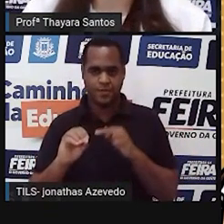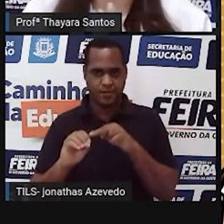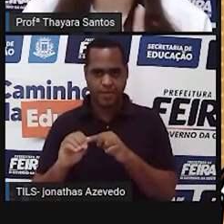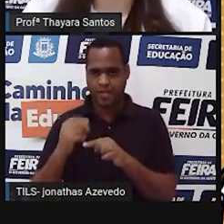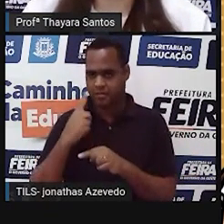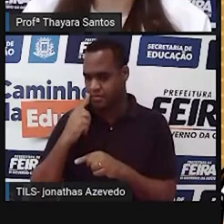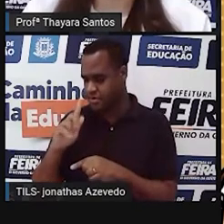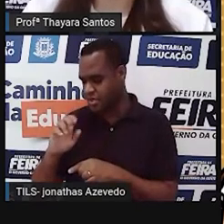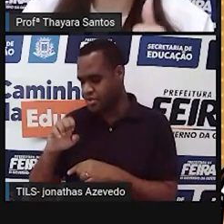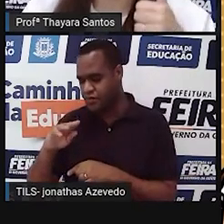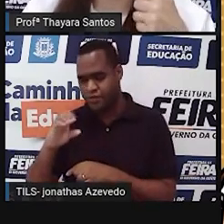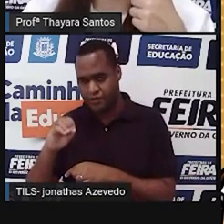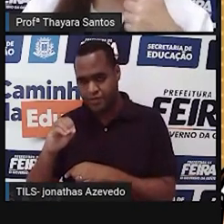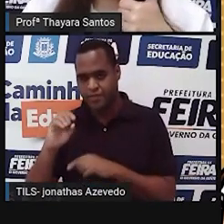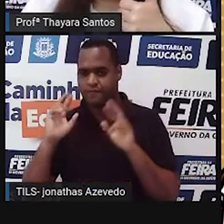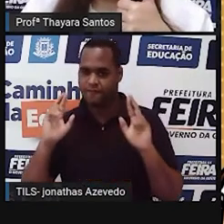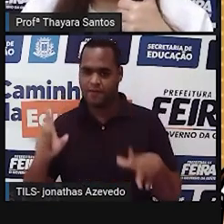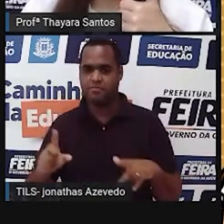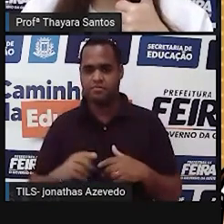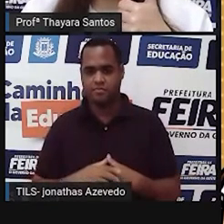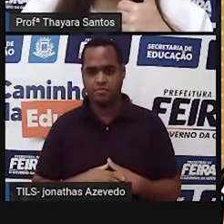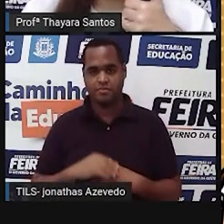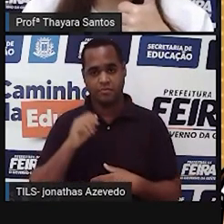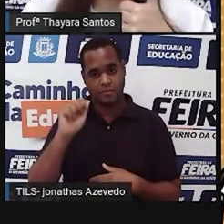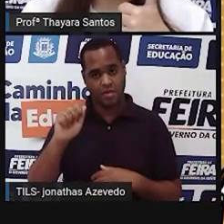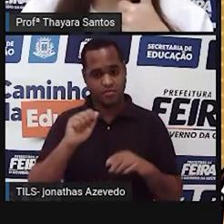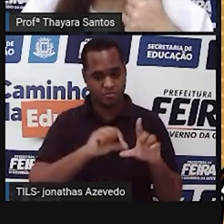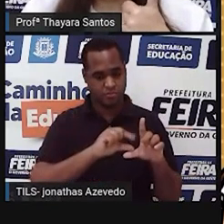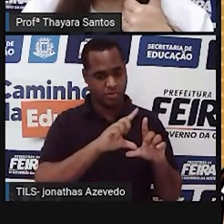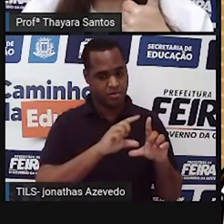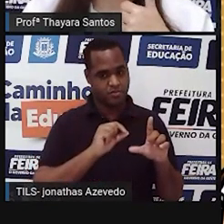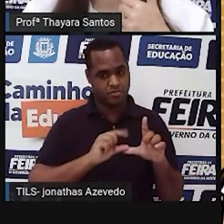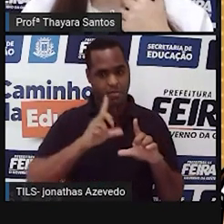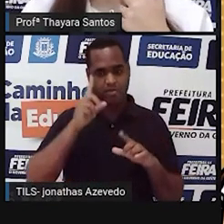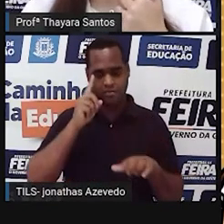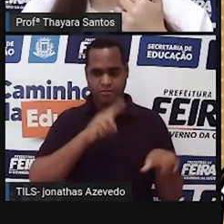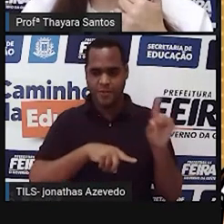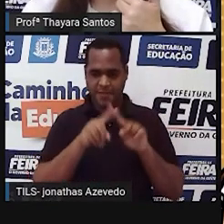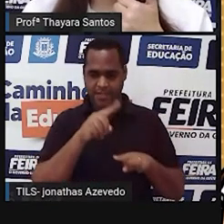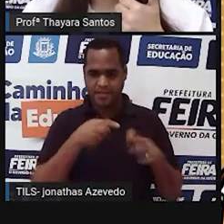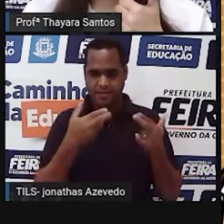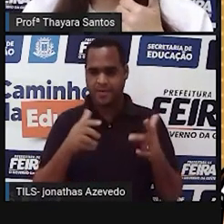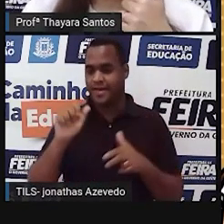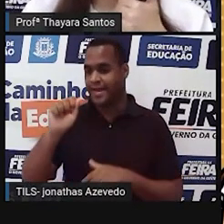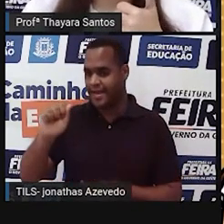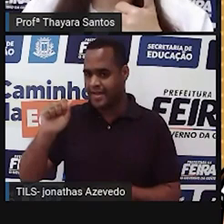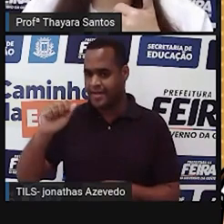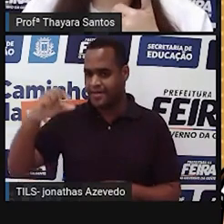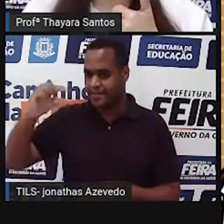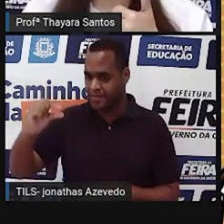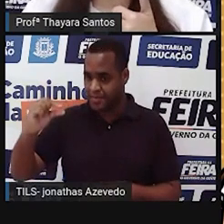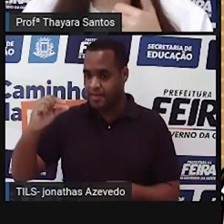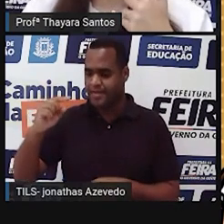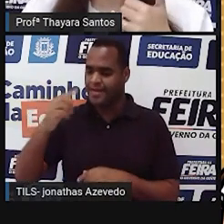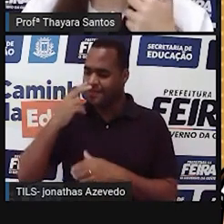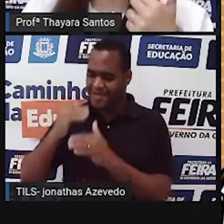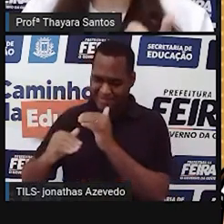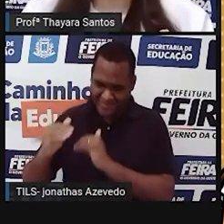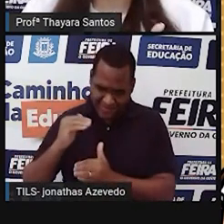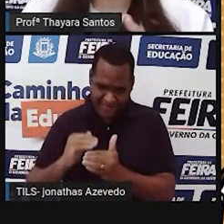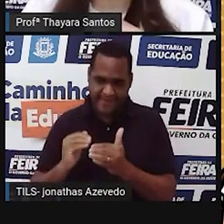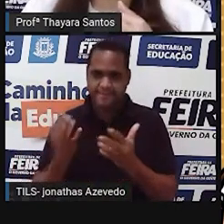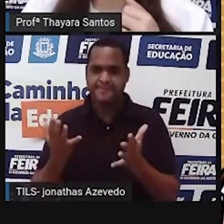genes alelos diferentes. Então, ela vai ter um A grande, um gene dominante, e um A pequenininho, que é um gene recessivo, um